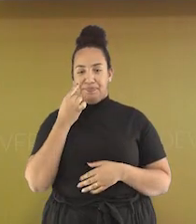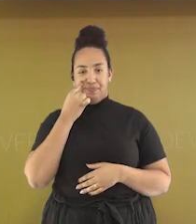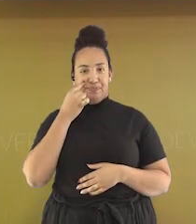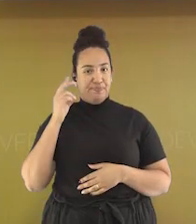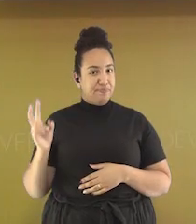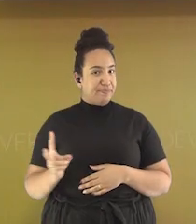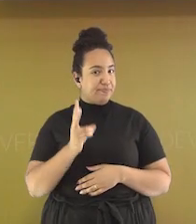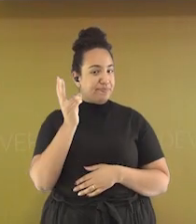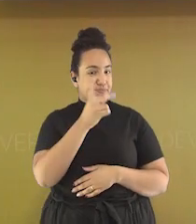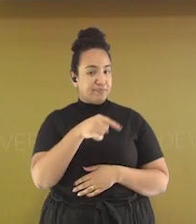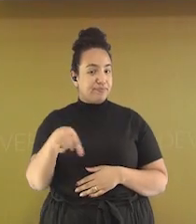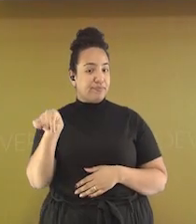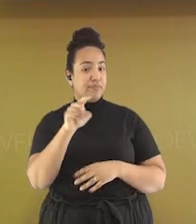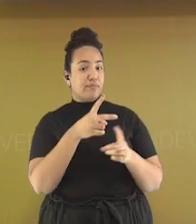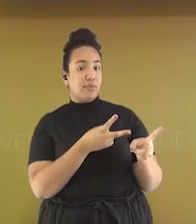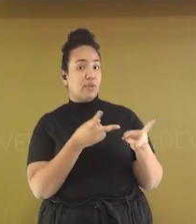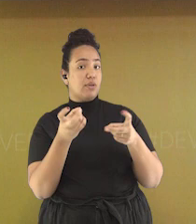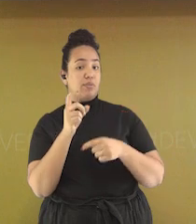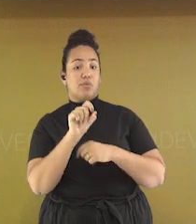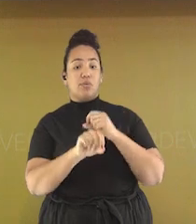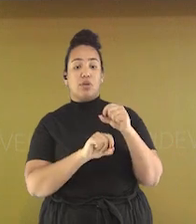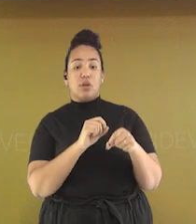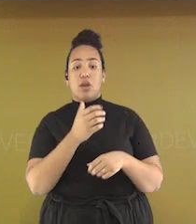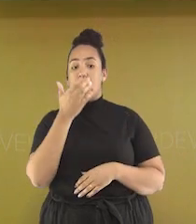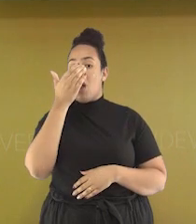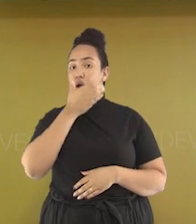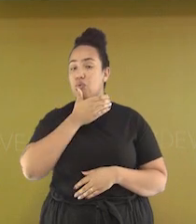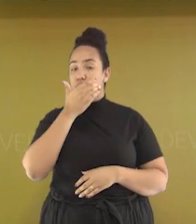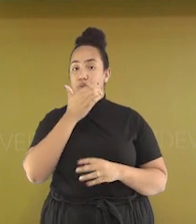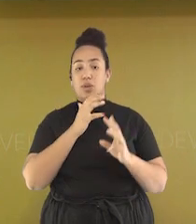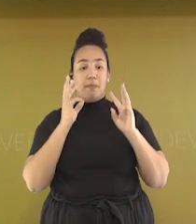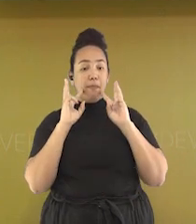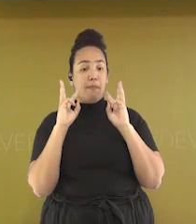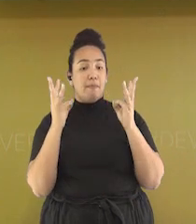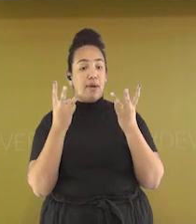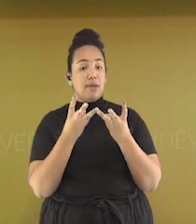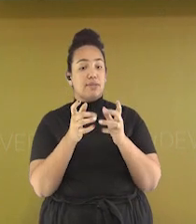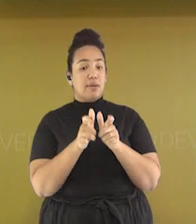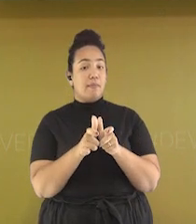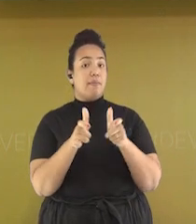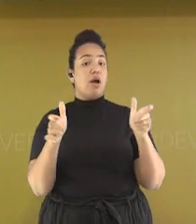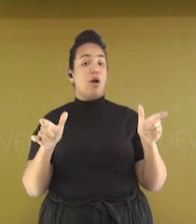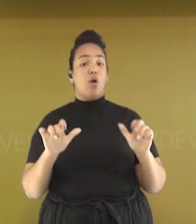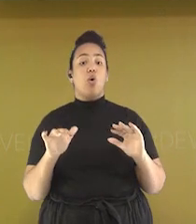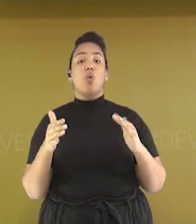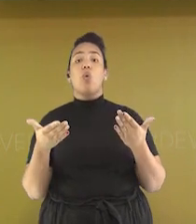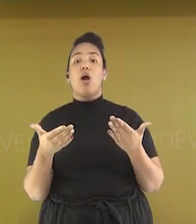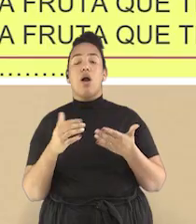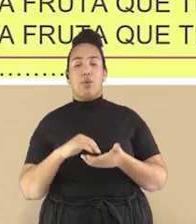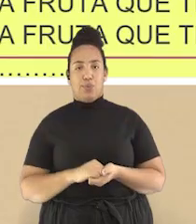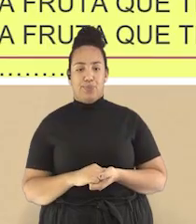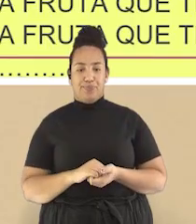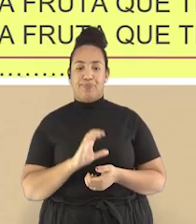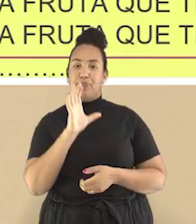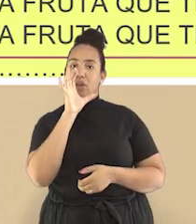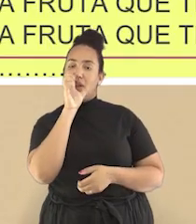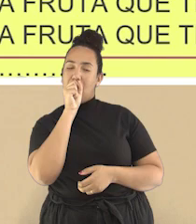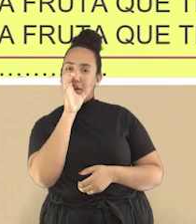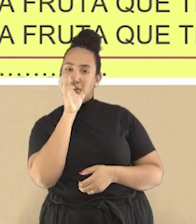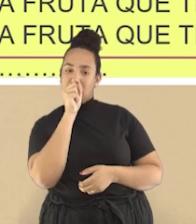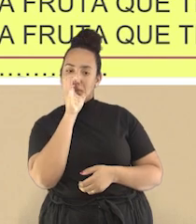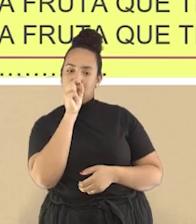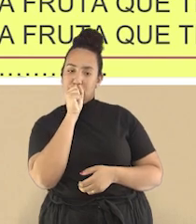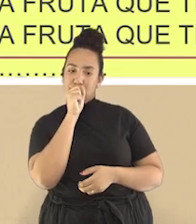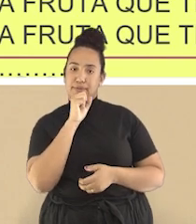para esses valores, percebemos que a fruta que tem a maior massa é a